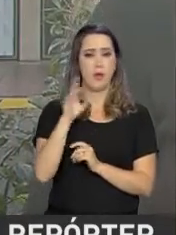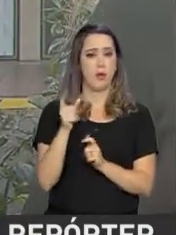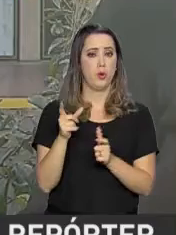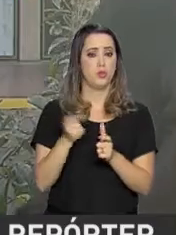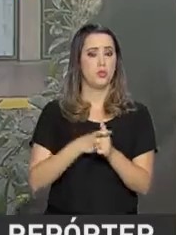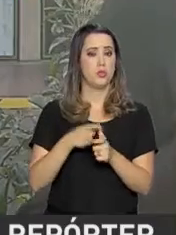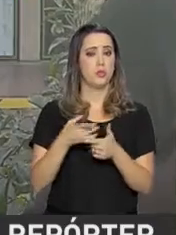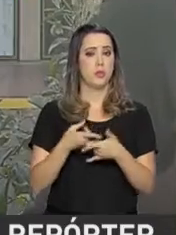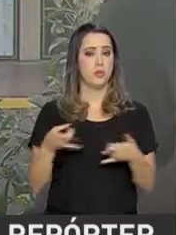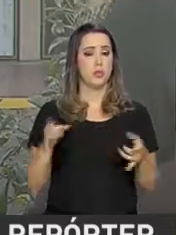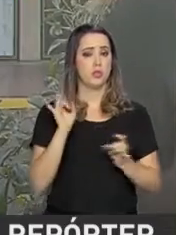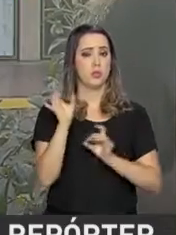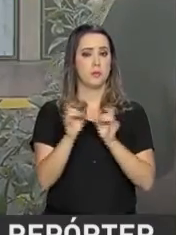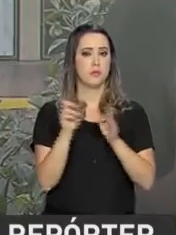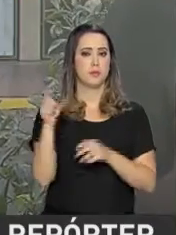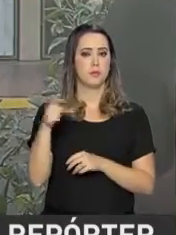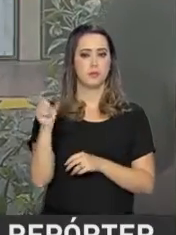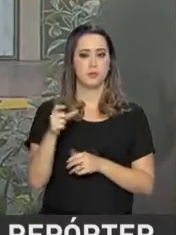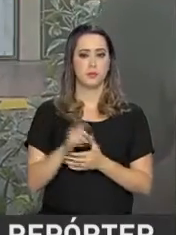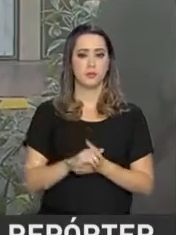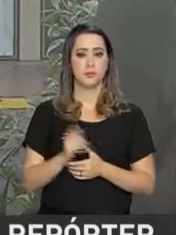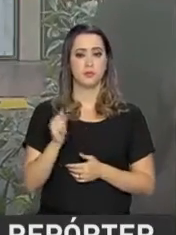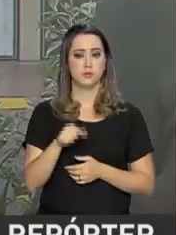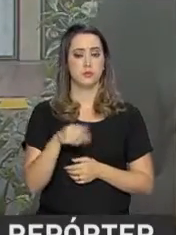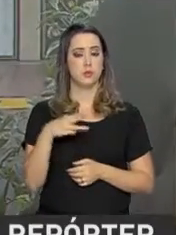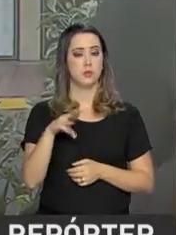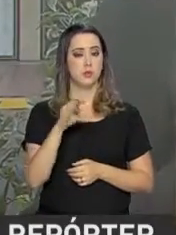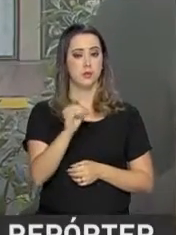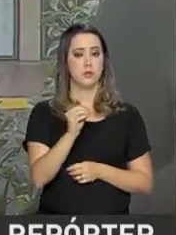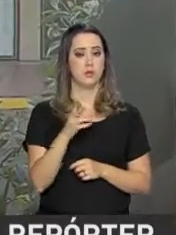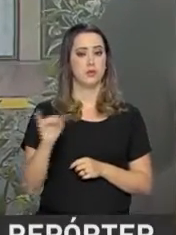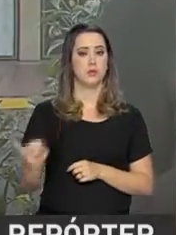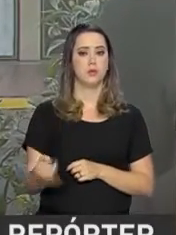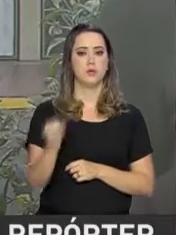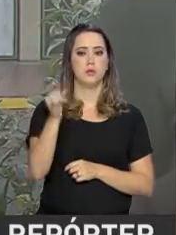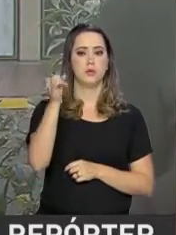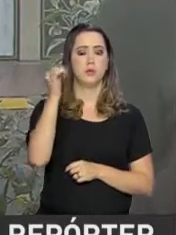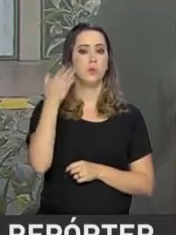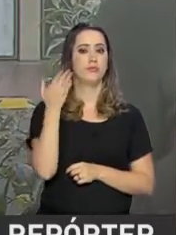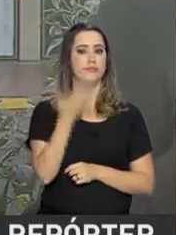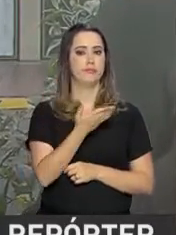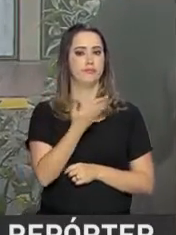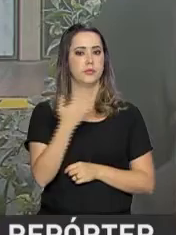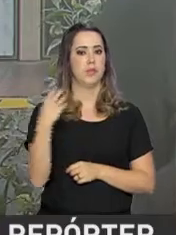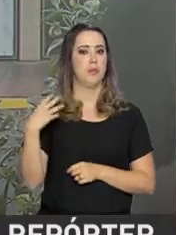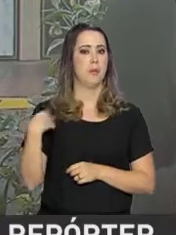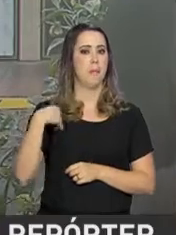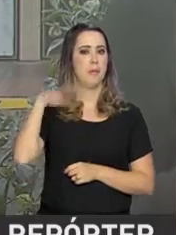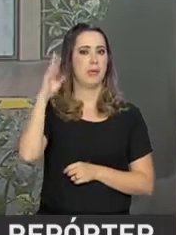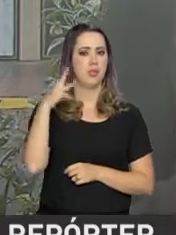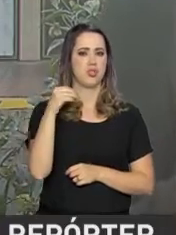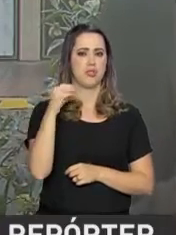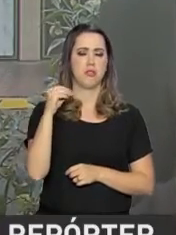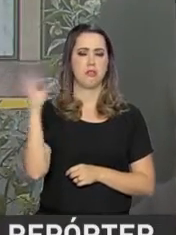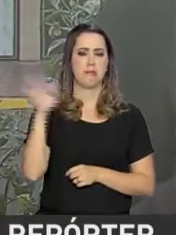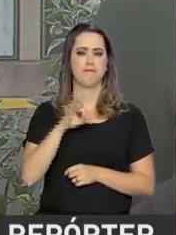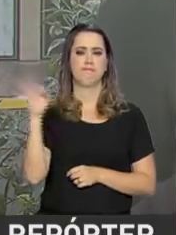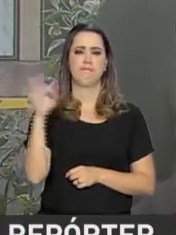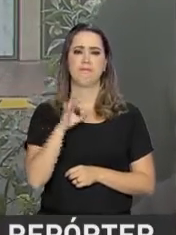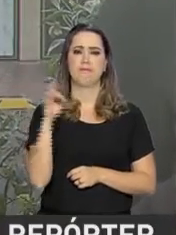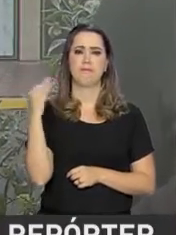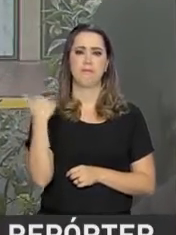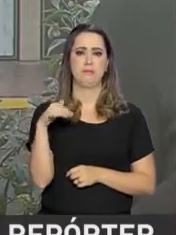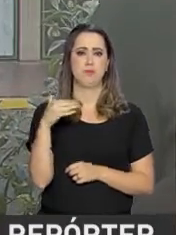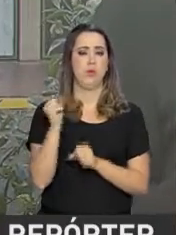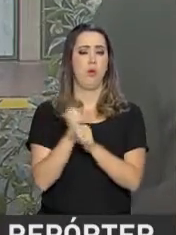especial e com cartões de crédito e em março os juros do cheque especial superaram 324